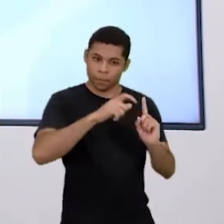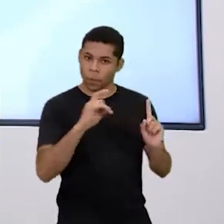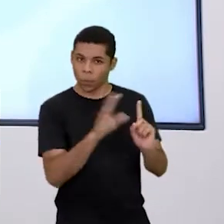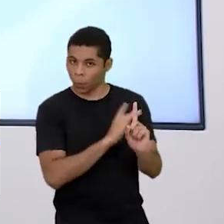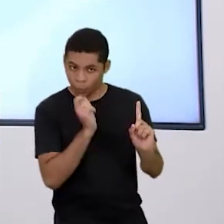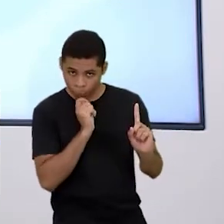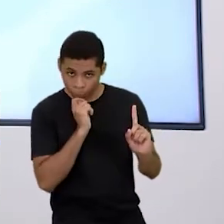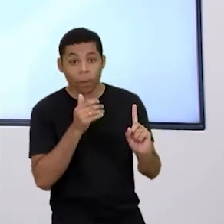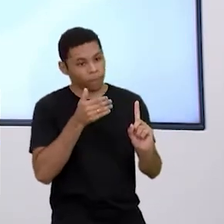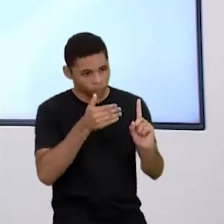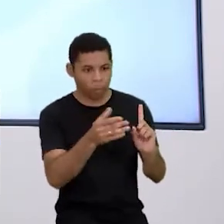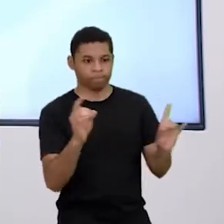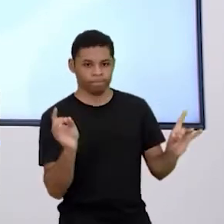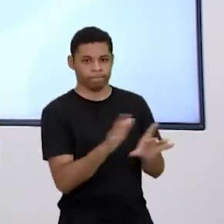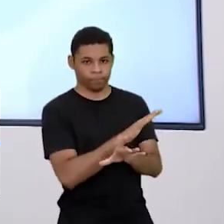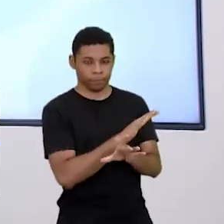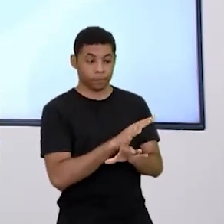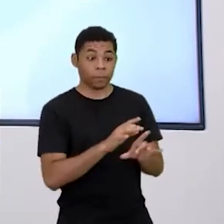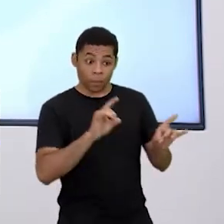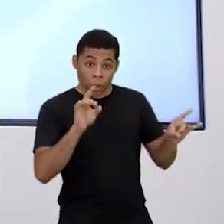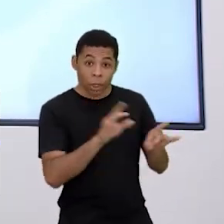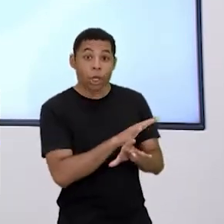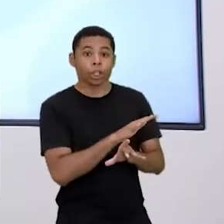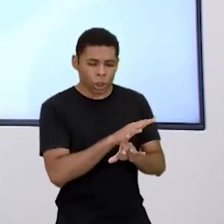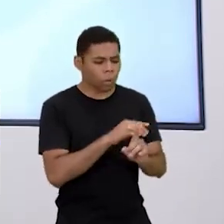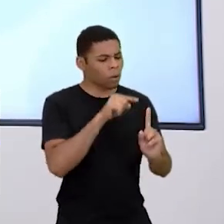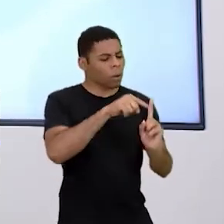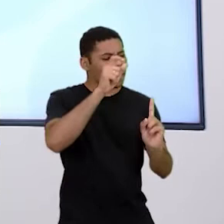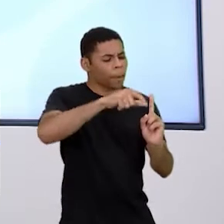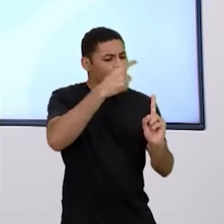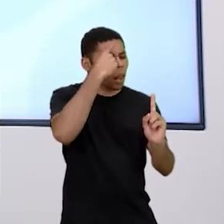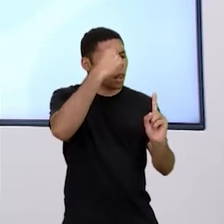personagem, pensar nas influências que essa personagem